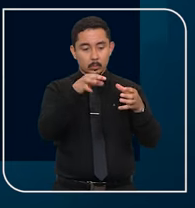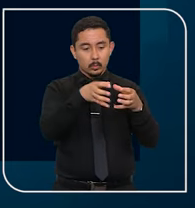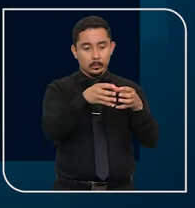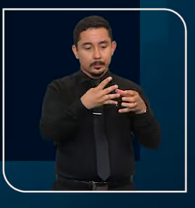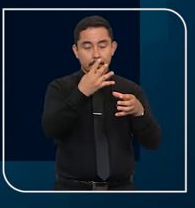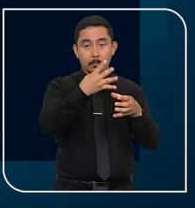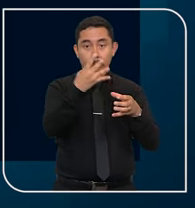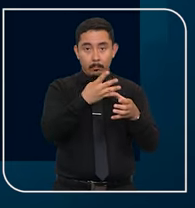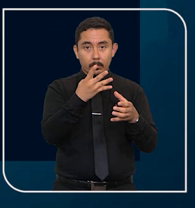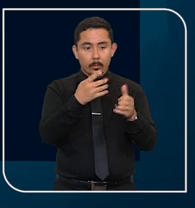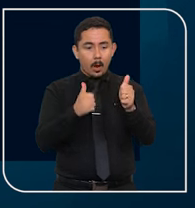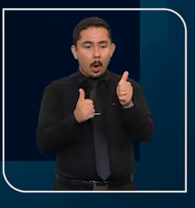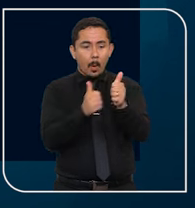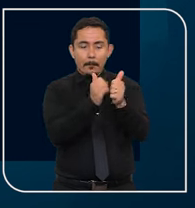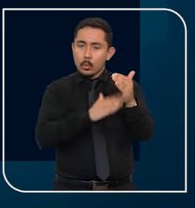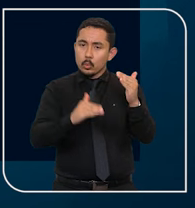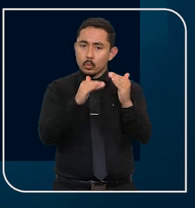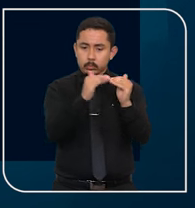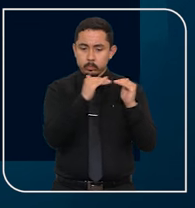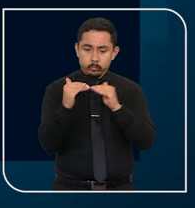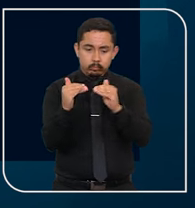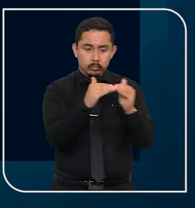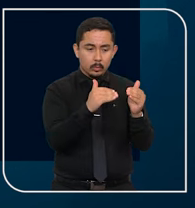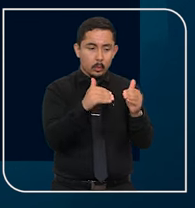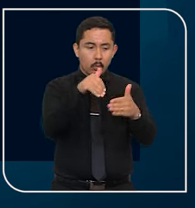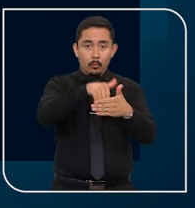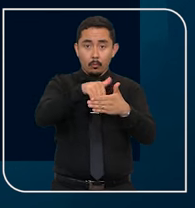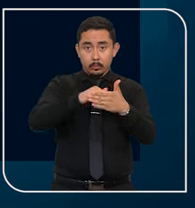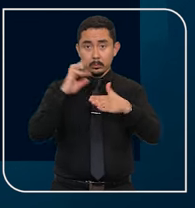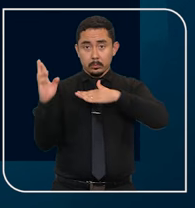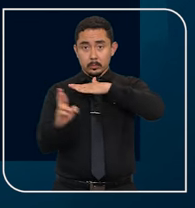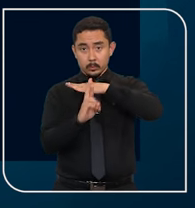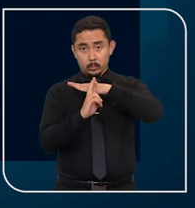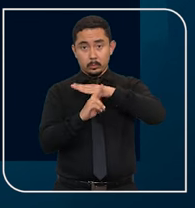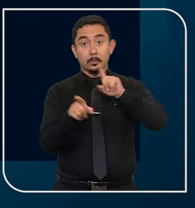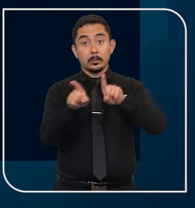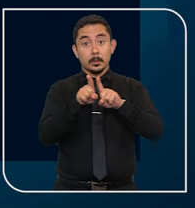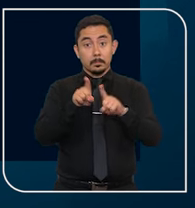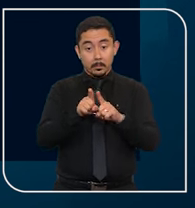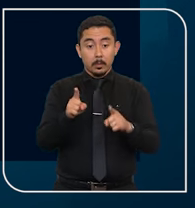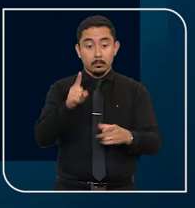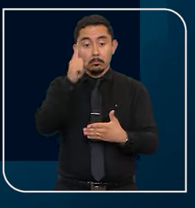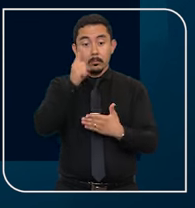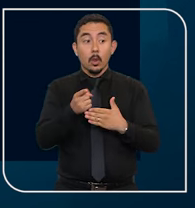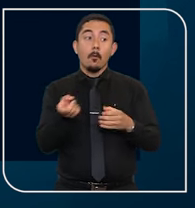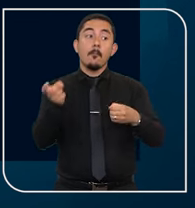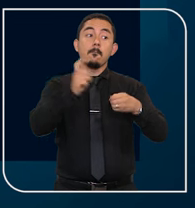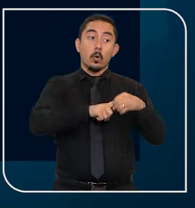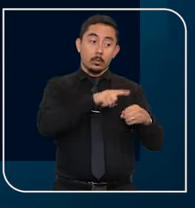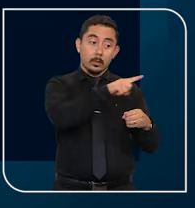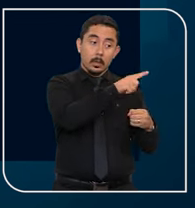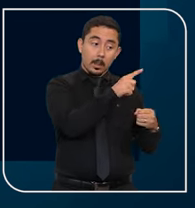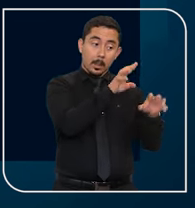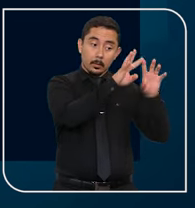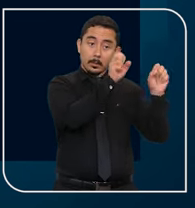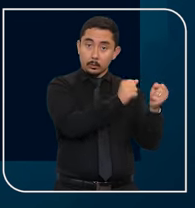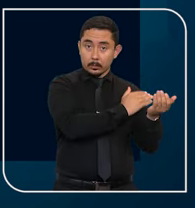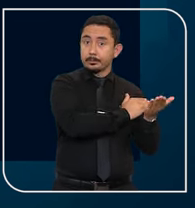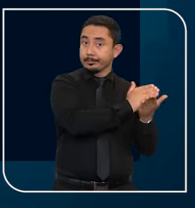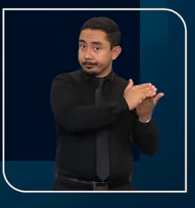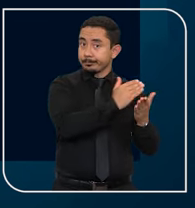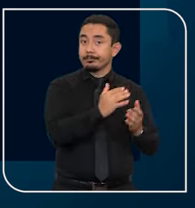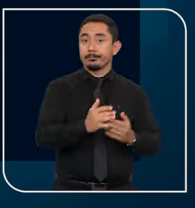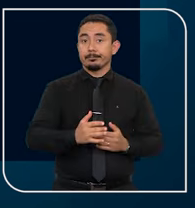especial a quarta turma acompanhou de forma unânime o voto do relator E ordenou o Retorno dos Autos ao